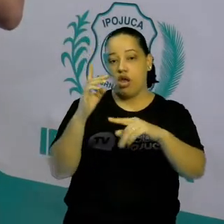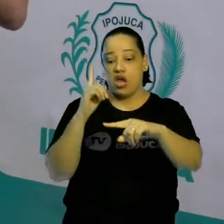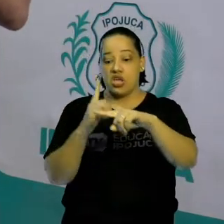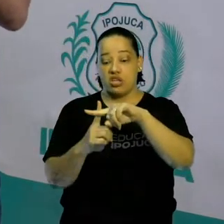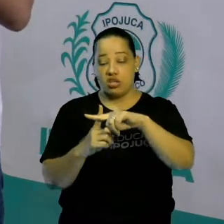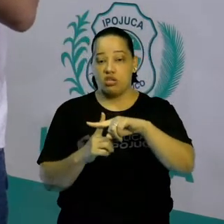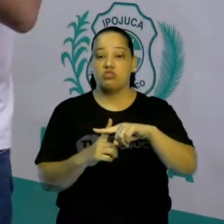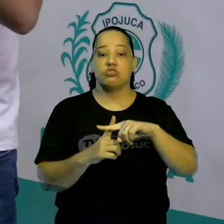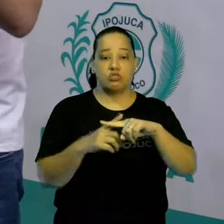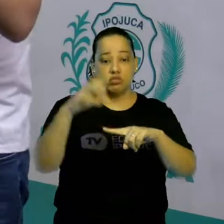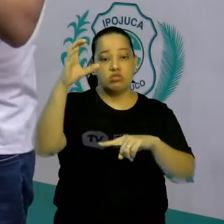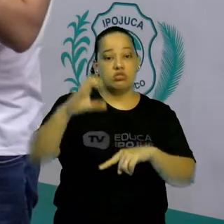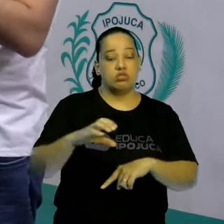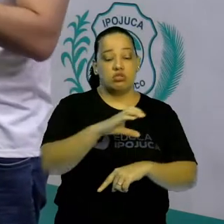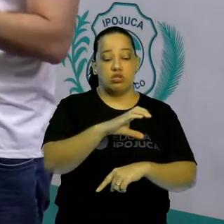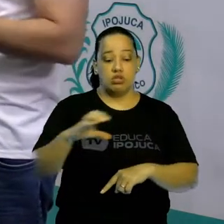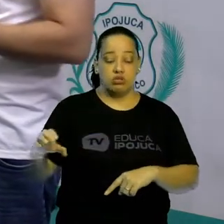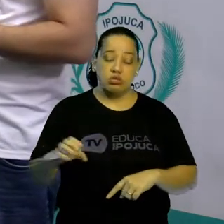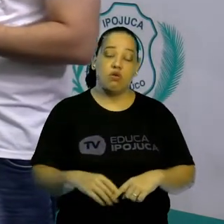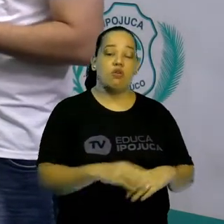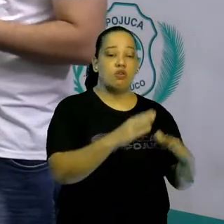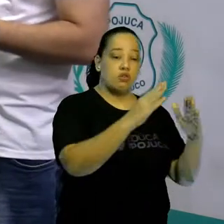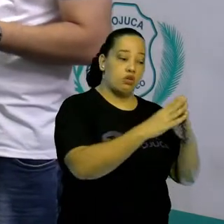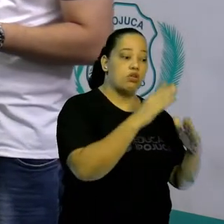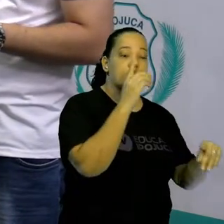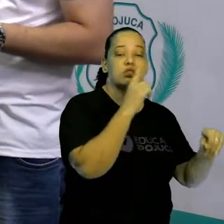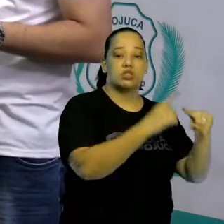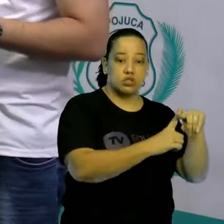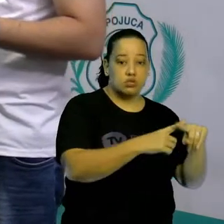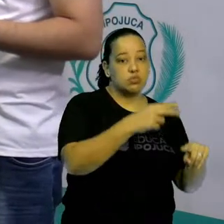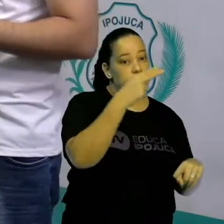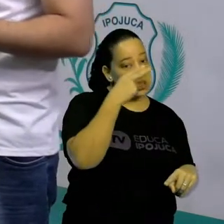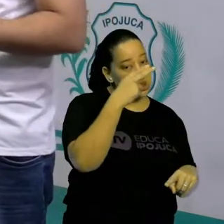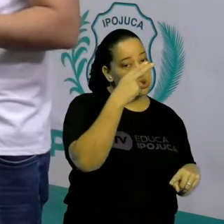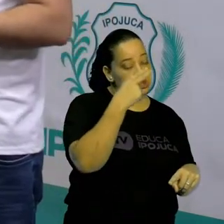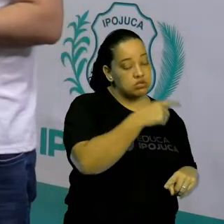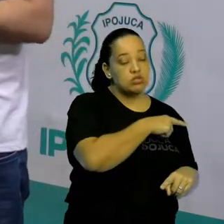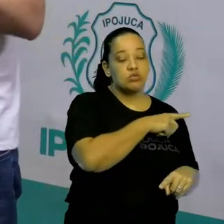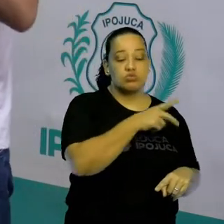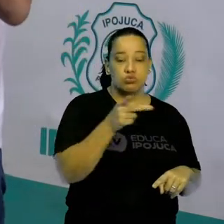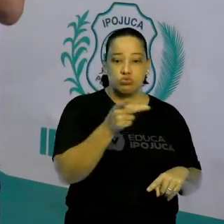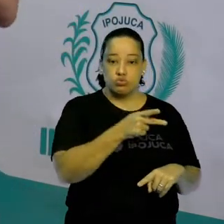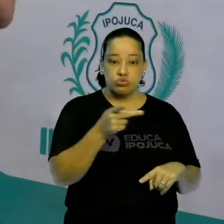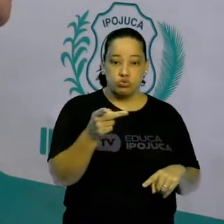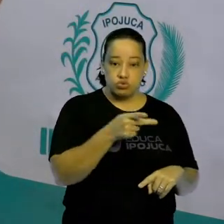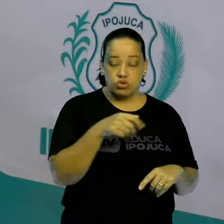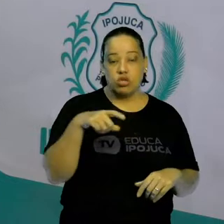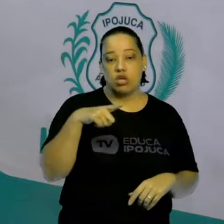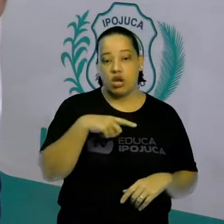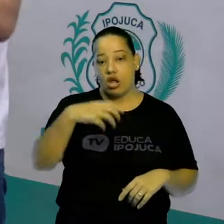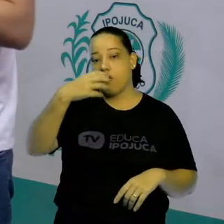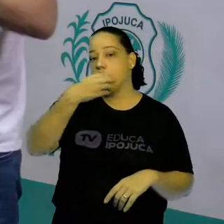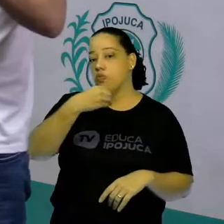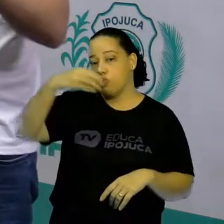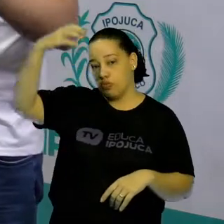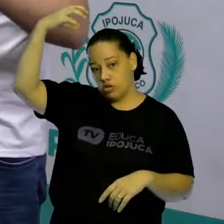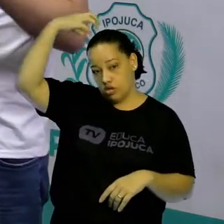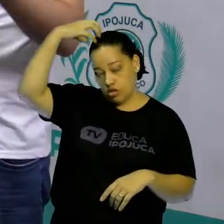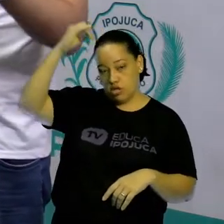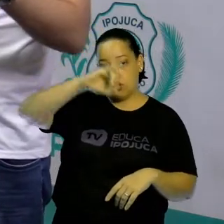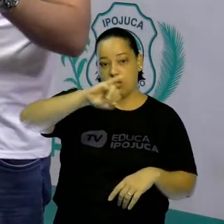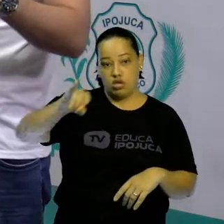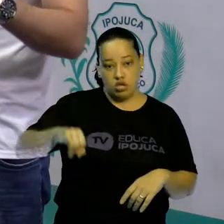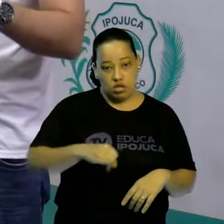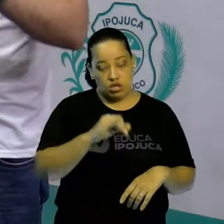vão entrar em disputa com os protestantes durante o reinado do rei James II, tá certo? Porque o